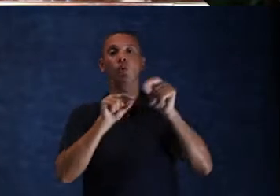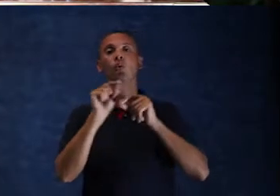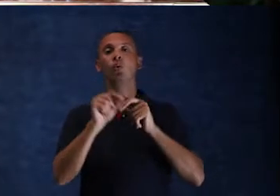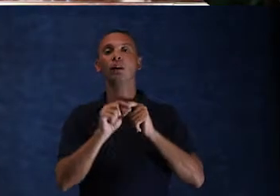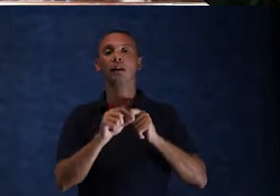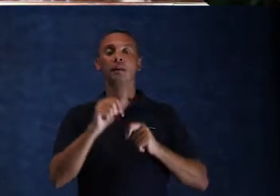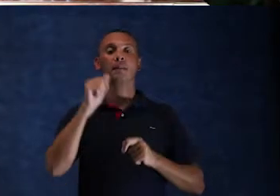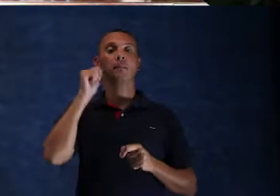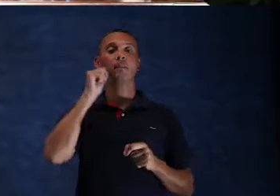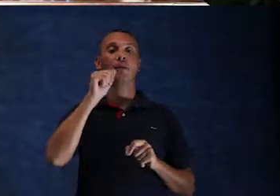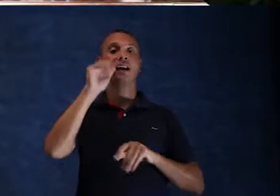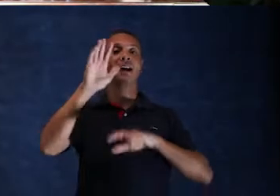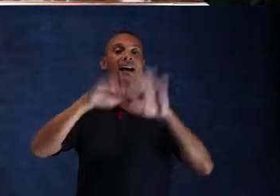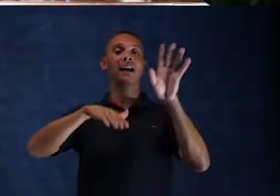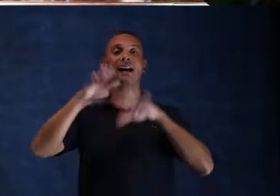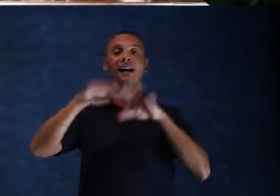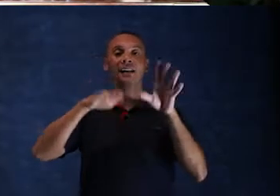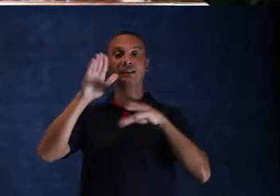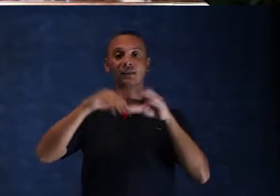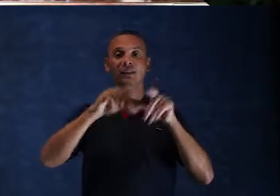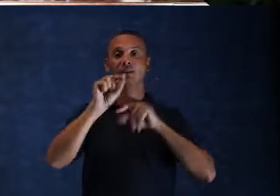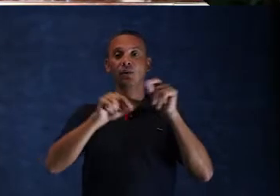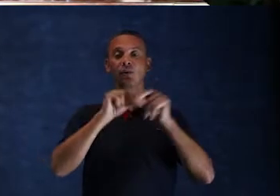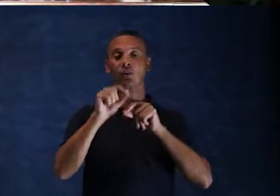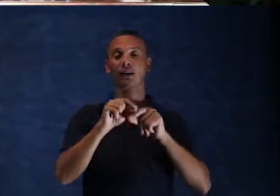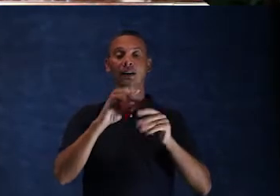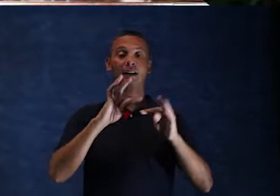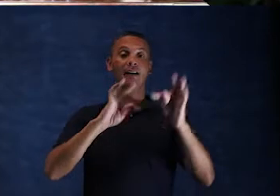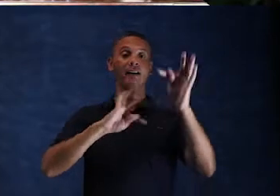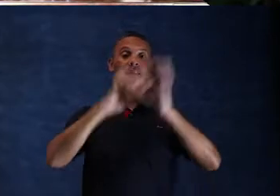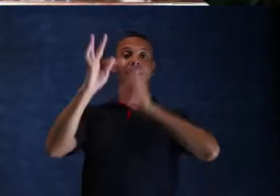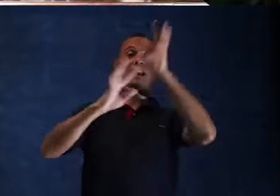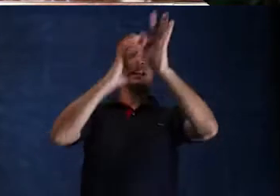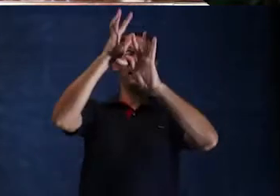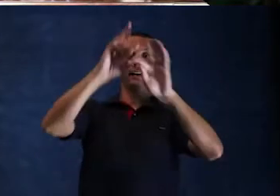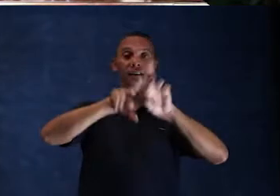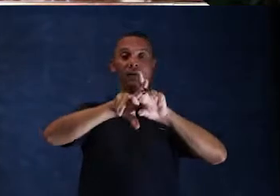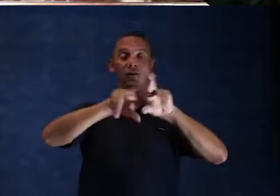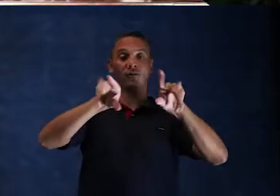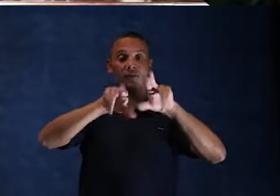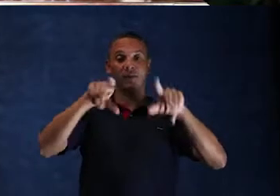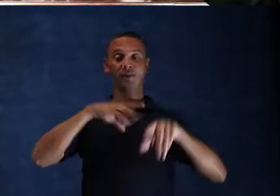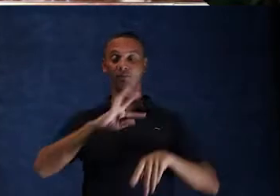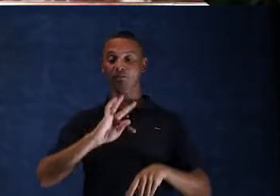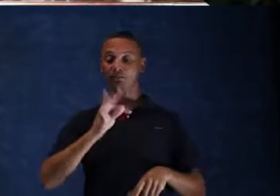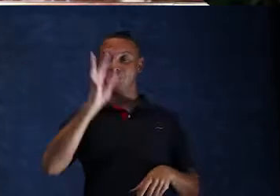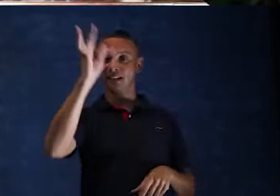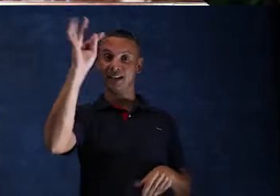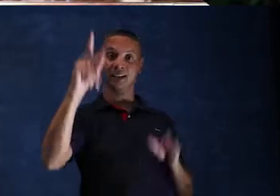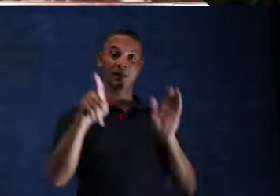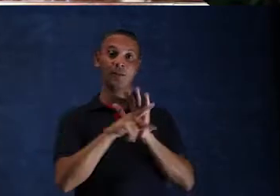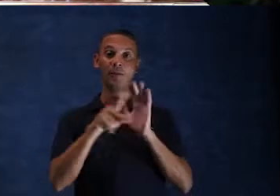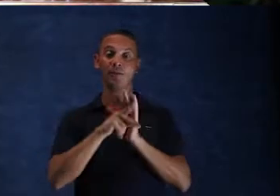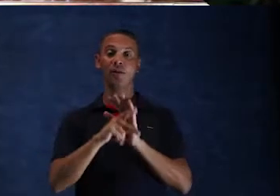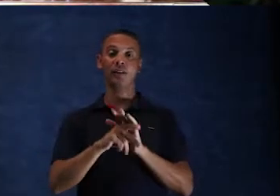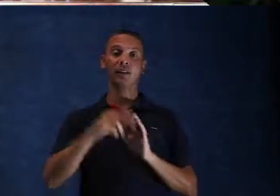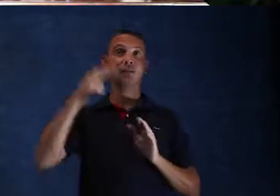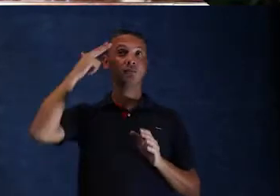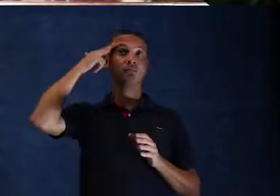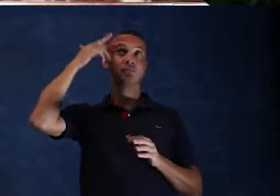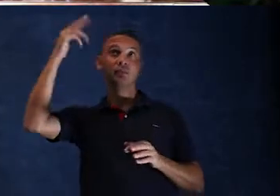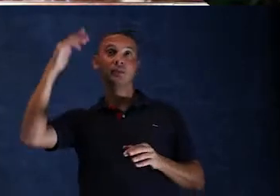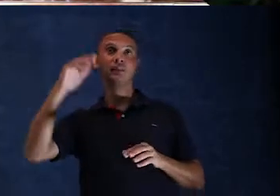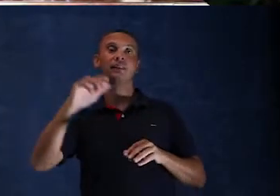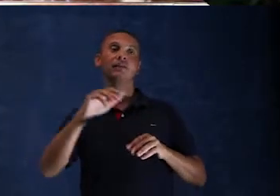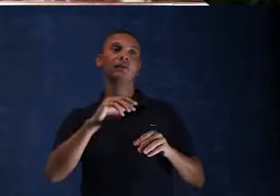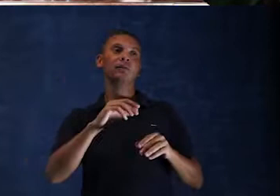é que ela, muitas vezes, se serve das técnicas da ficção criminal para chegar